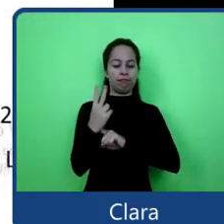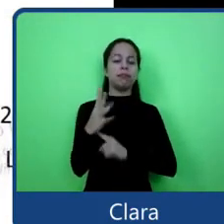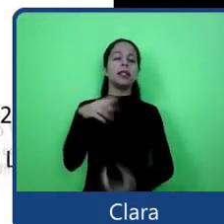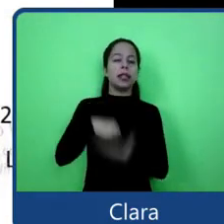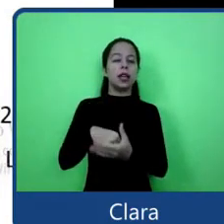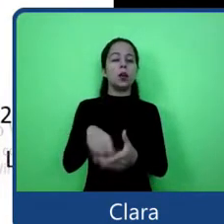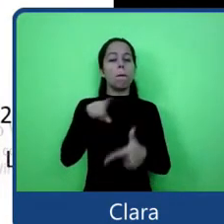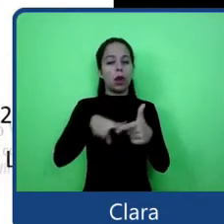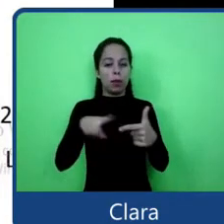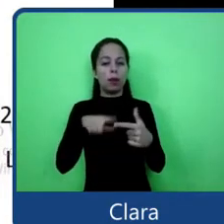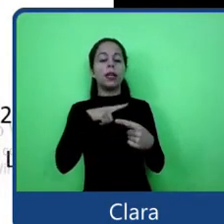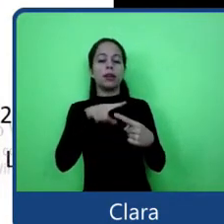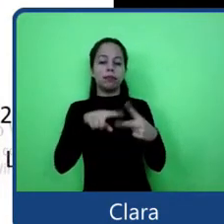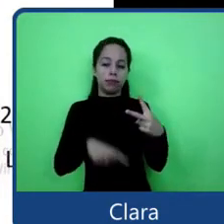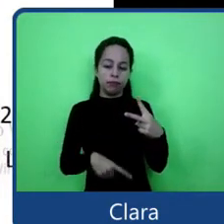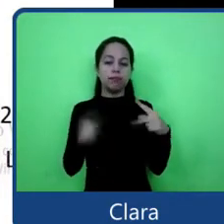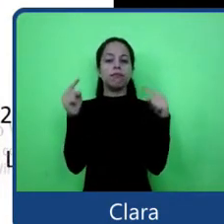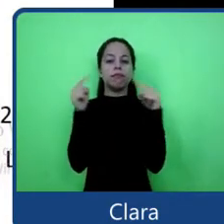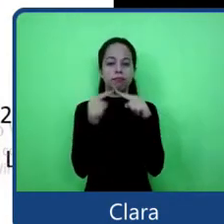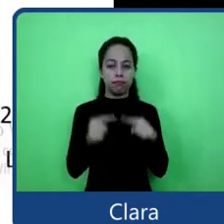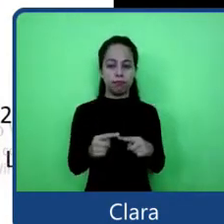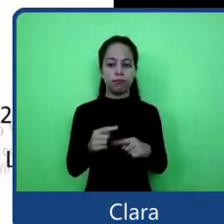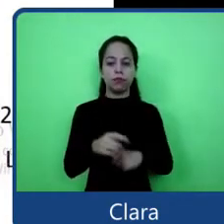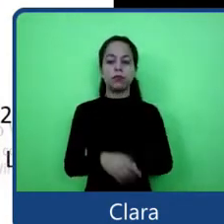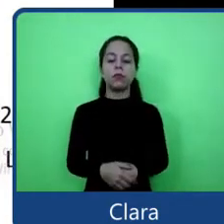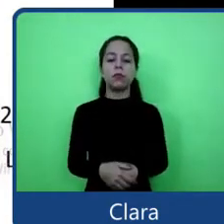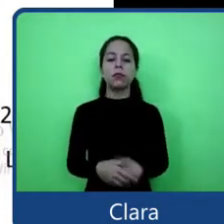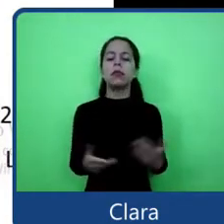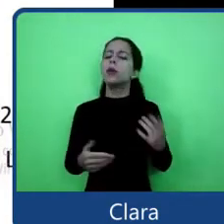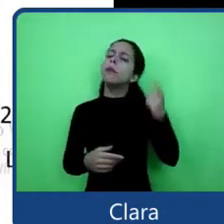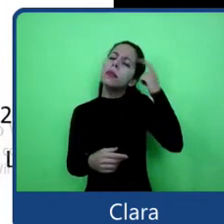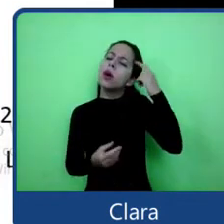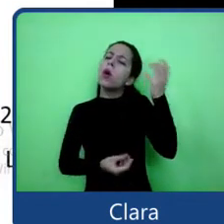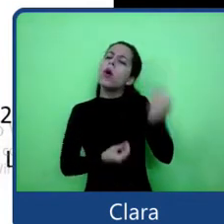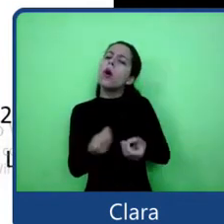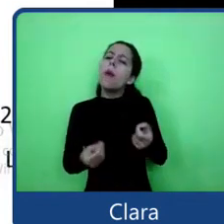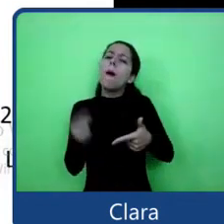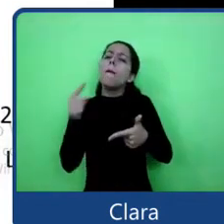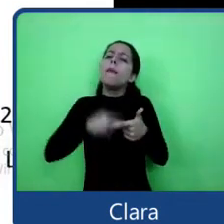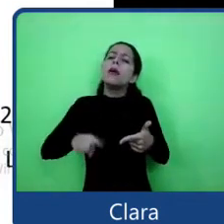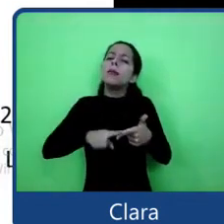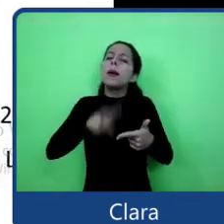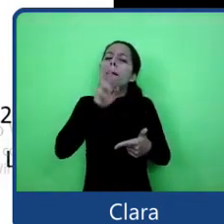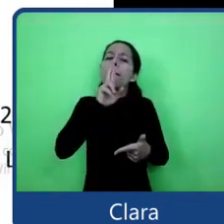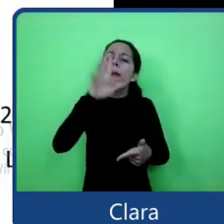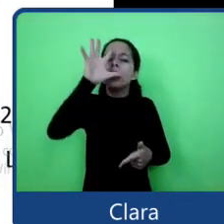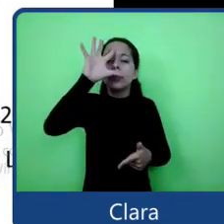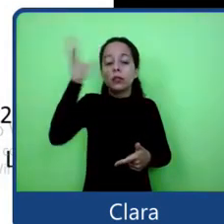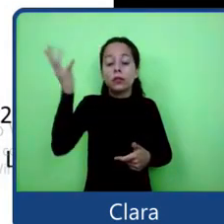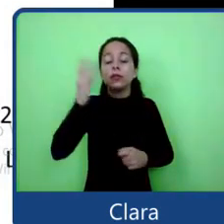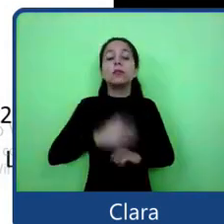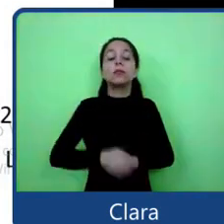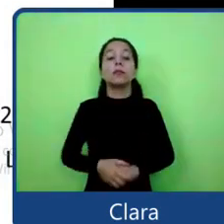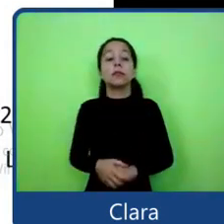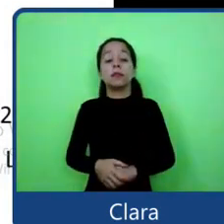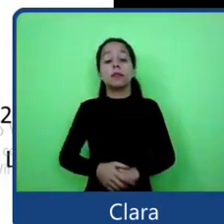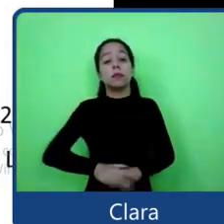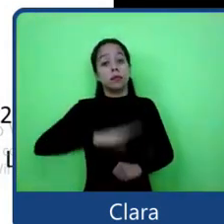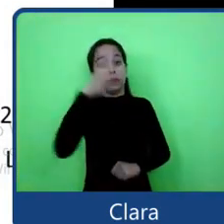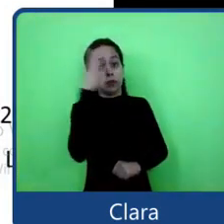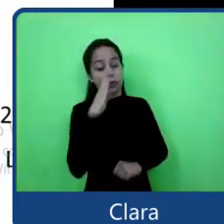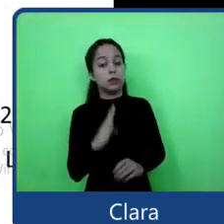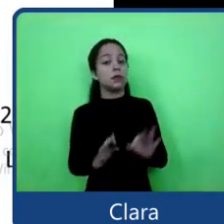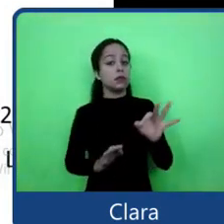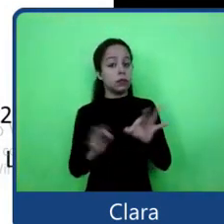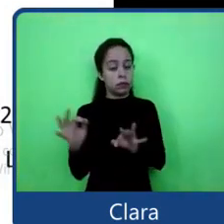trazendo benefícios. Agora, como resolver esses problemas, né? O Brasil estabeleceu metas, né, no